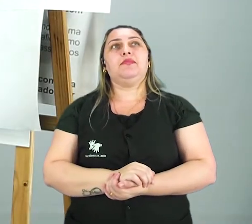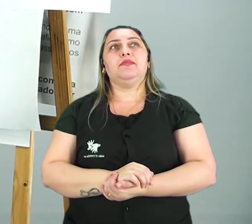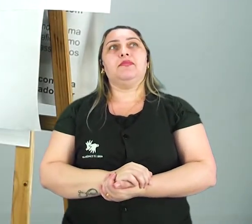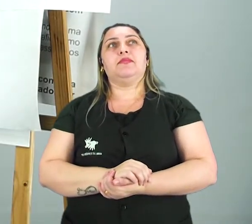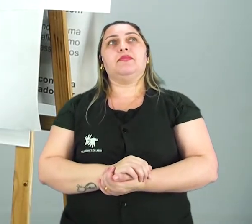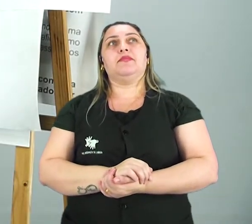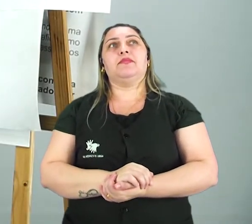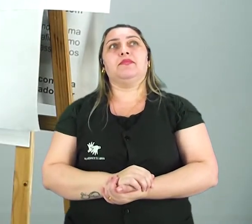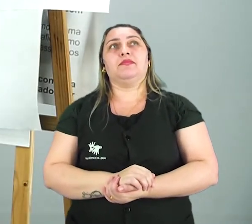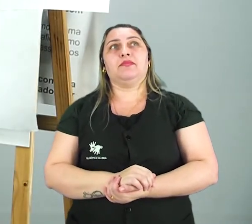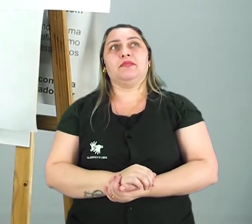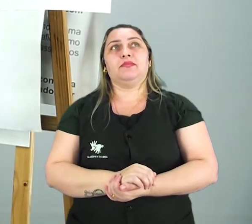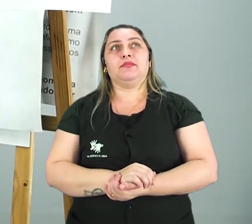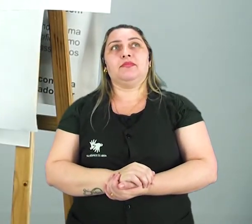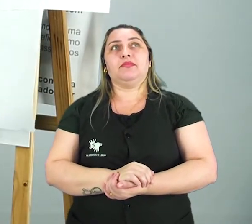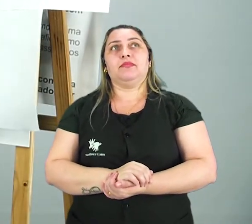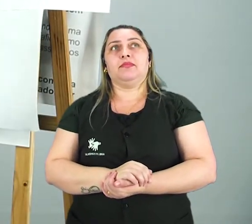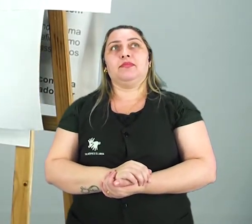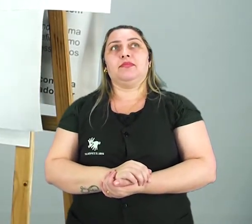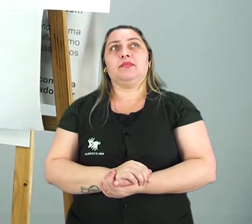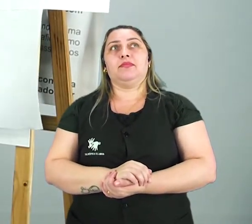Tá? Isso está intrínseco